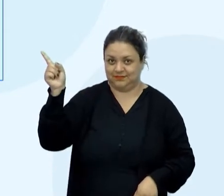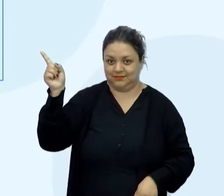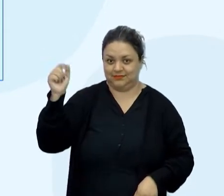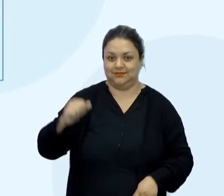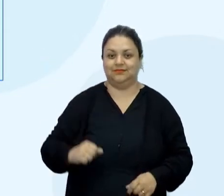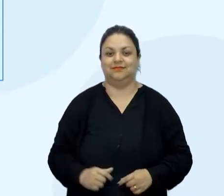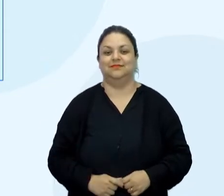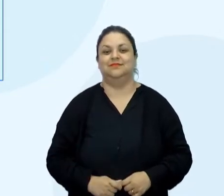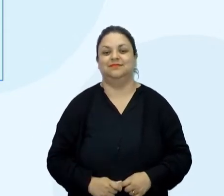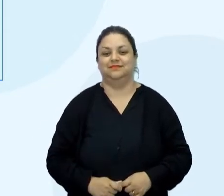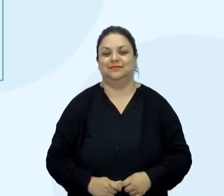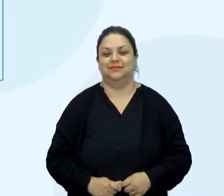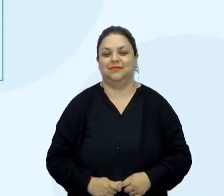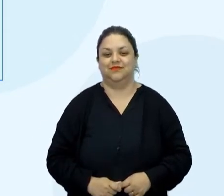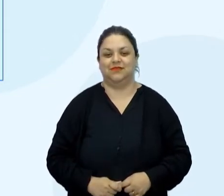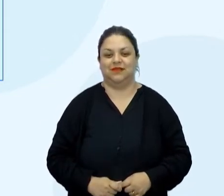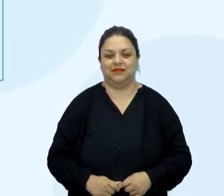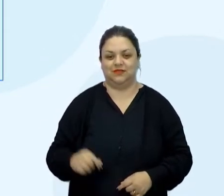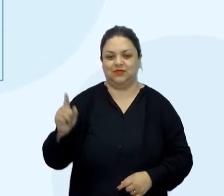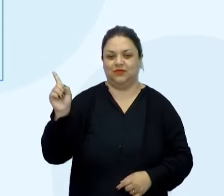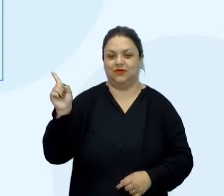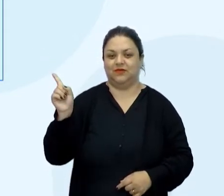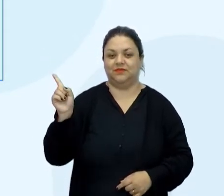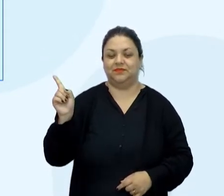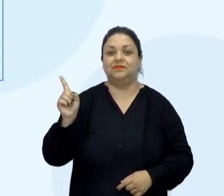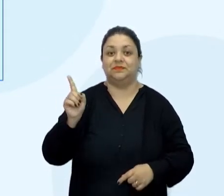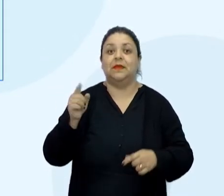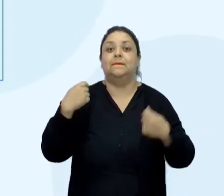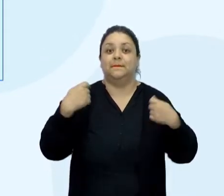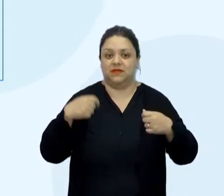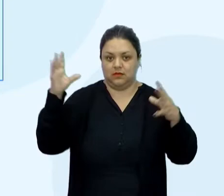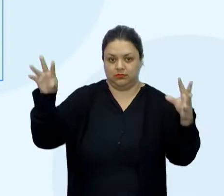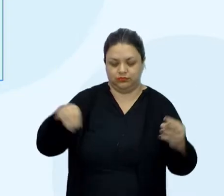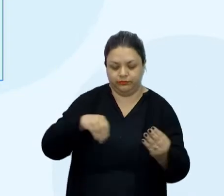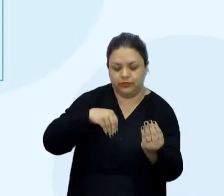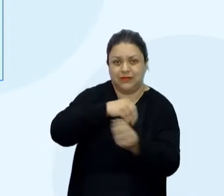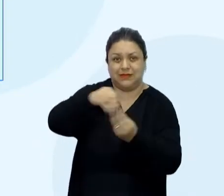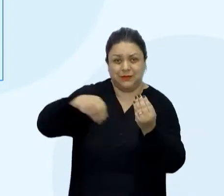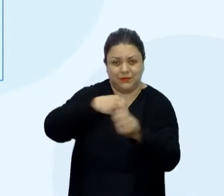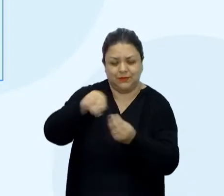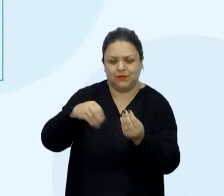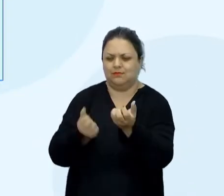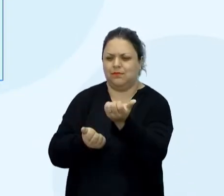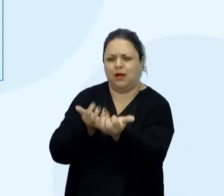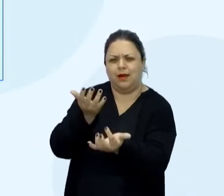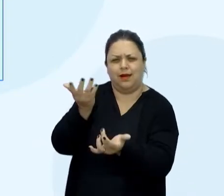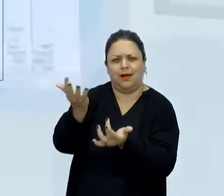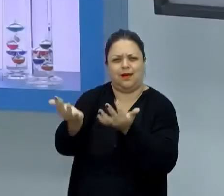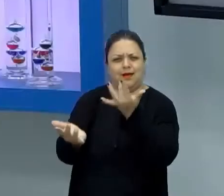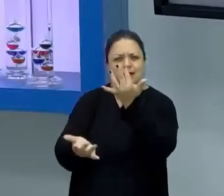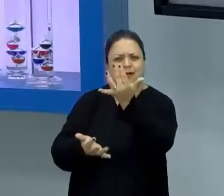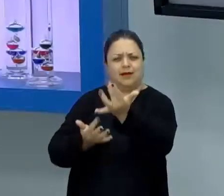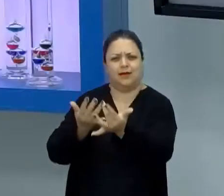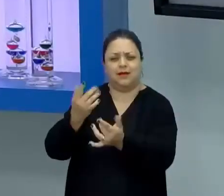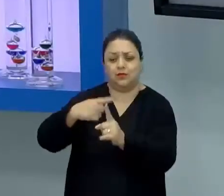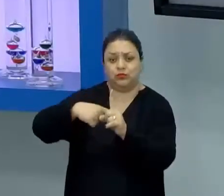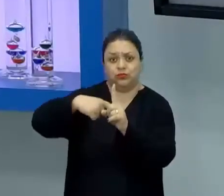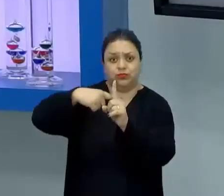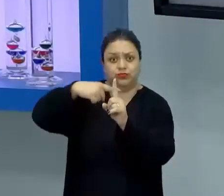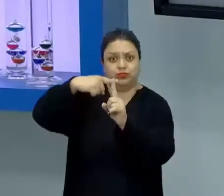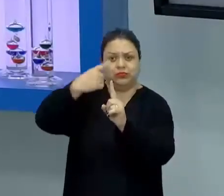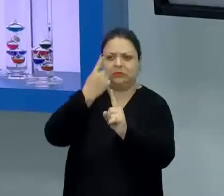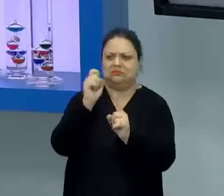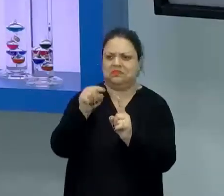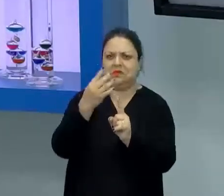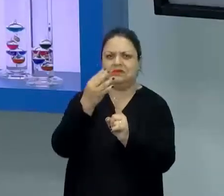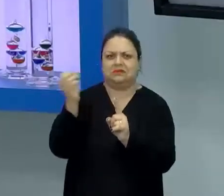nas proporções aí adequadas, e eles são queimados aí entre 1400 e 1700 graus Celsius. Então, por exemplo, vamos pensar aí no